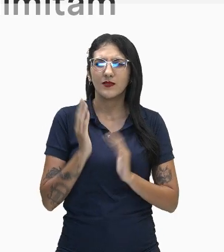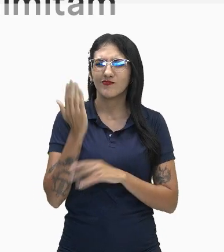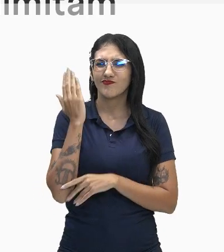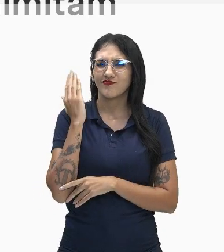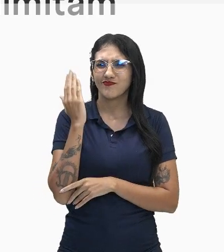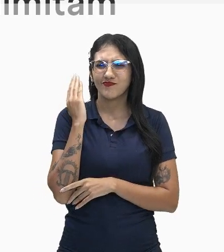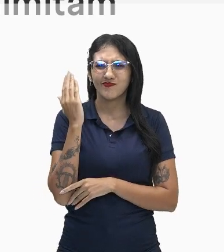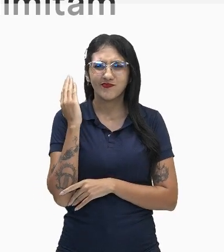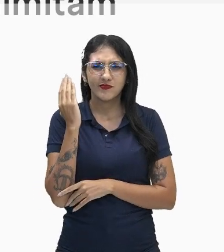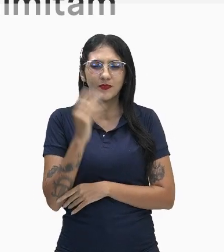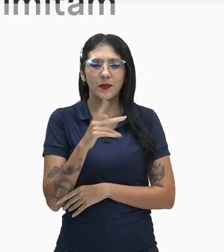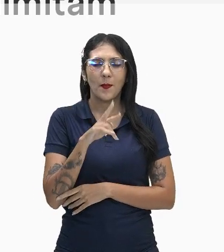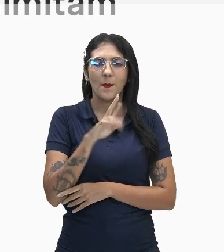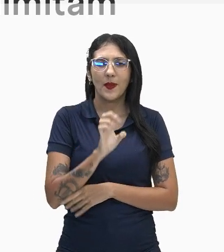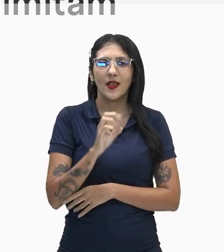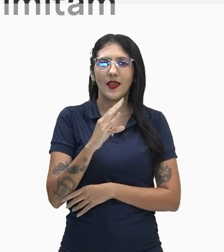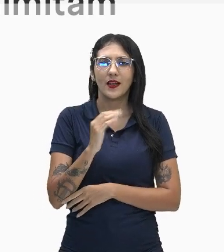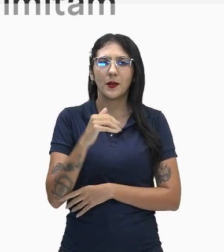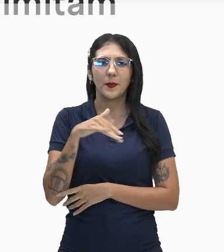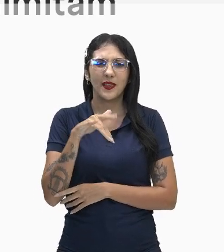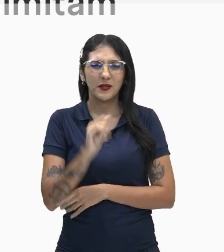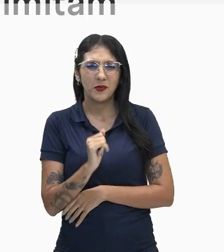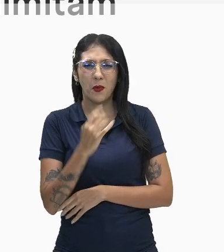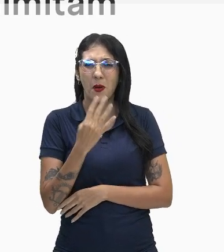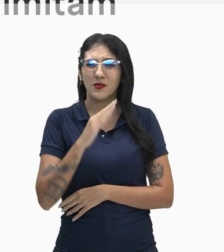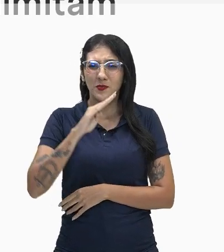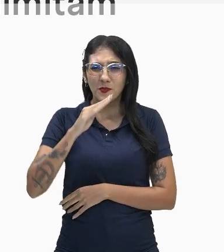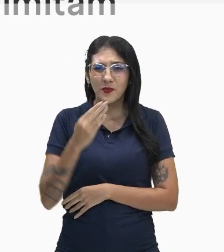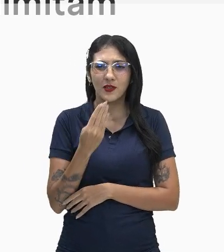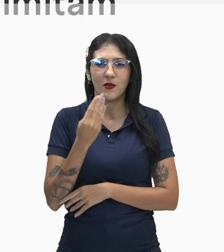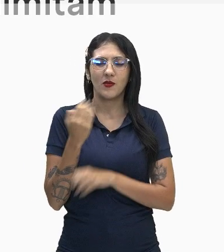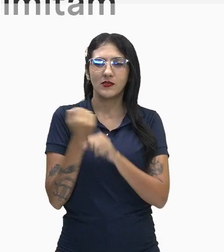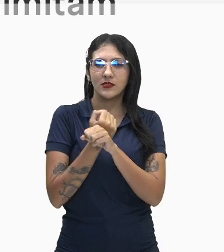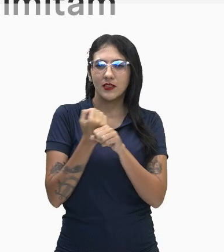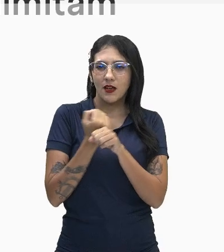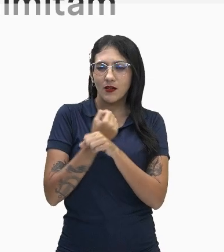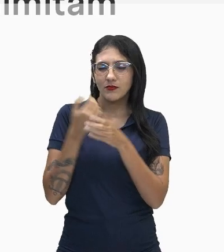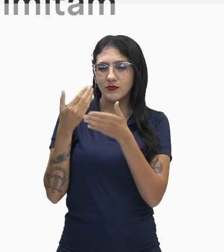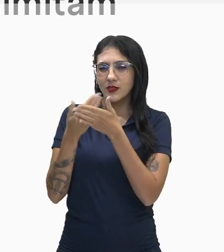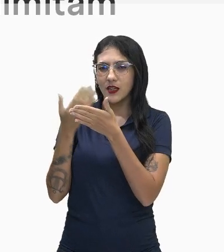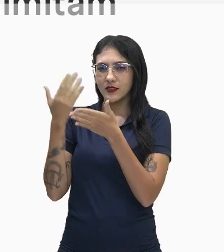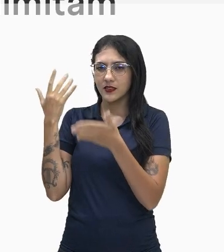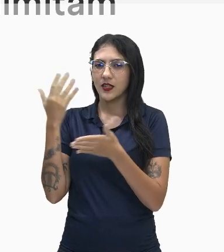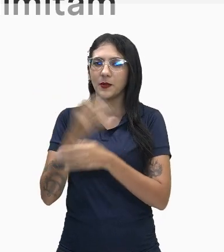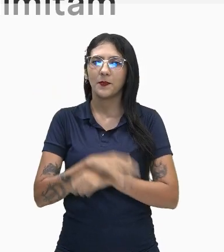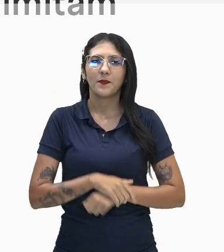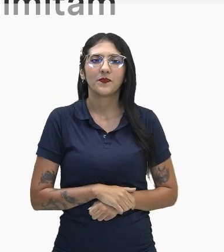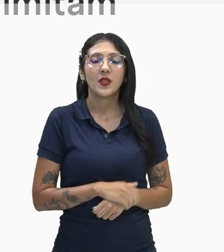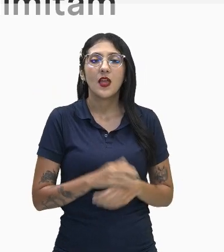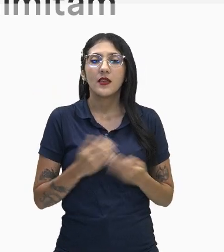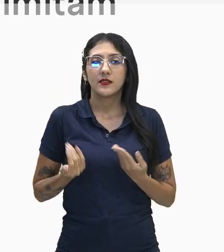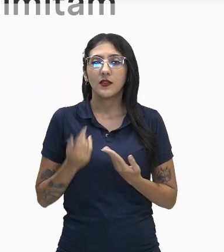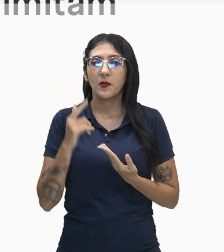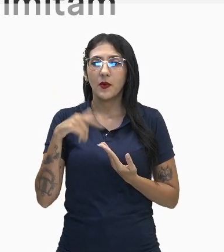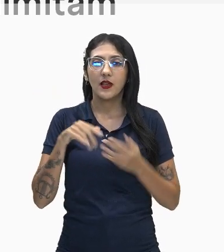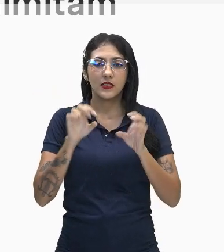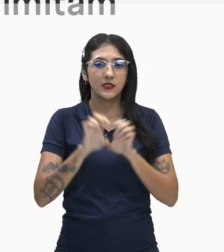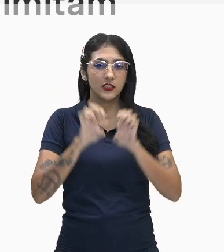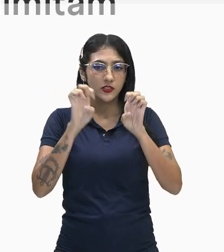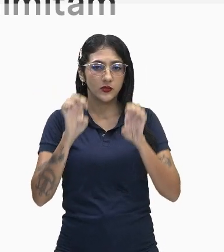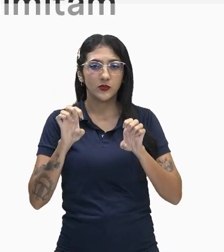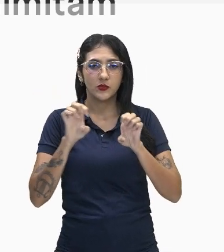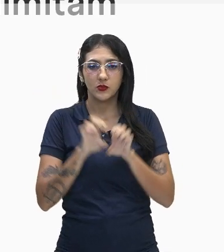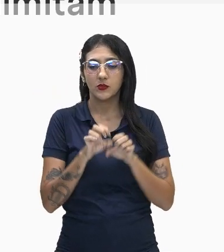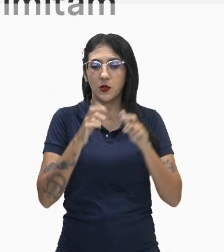4 bilhões e 500 milhões de anos atrás. Então, a estrutura geológica da nossa região,